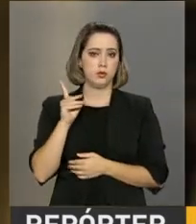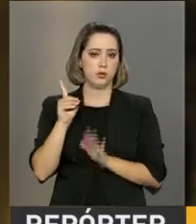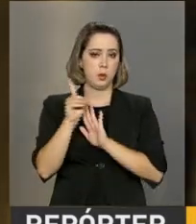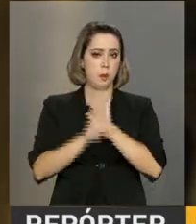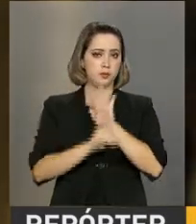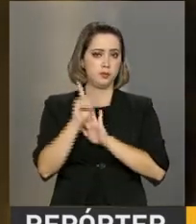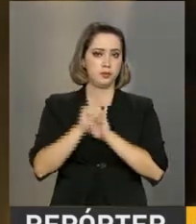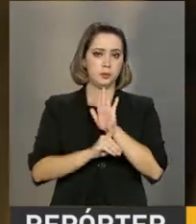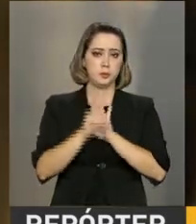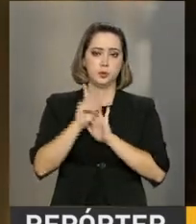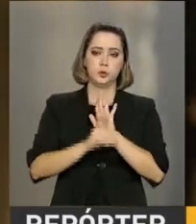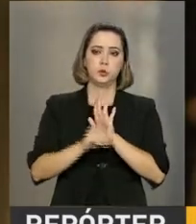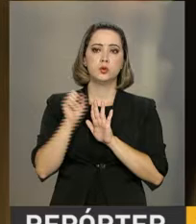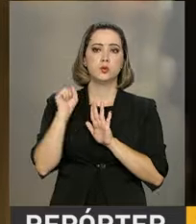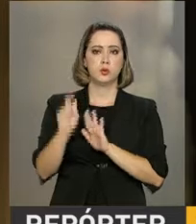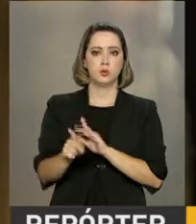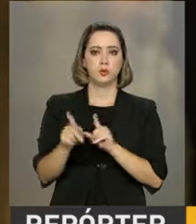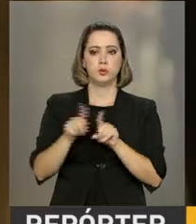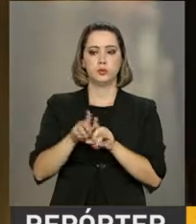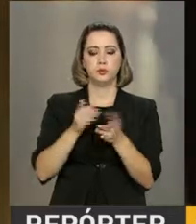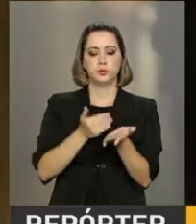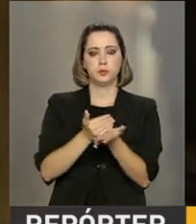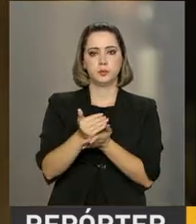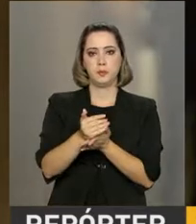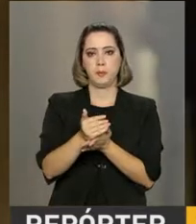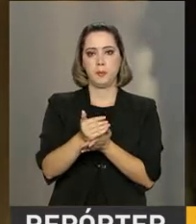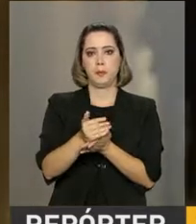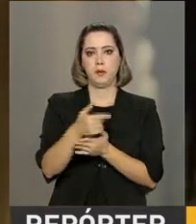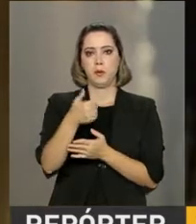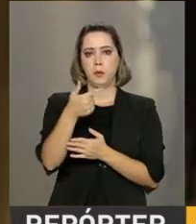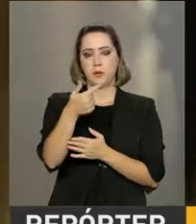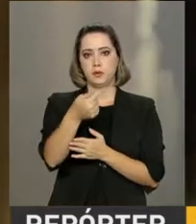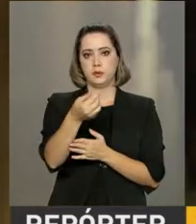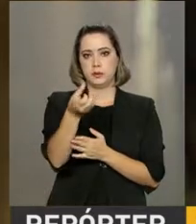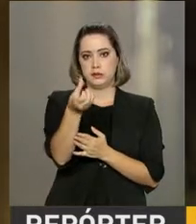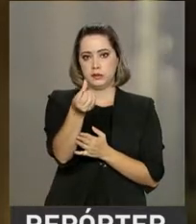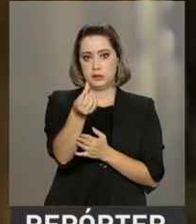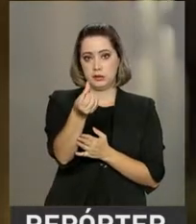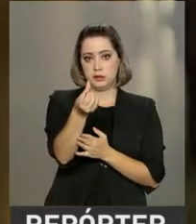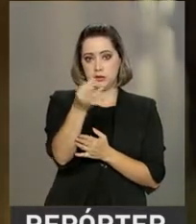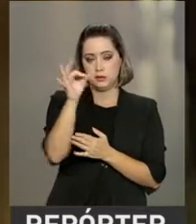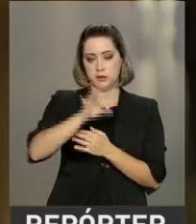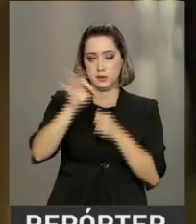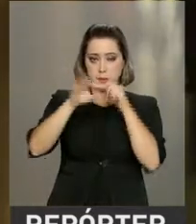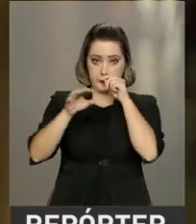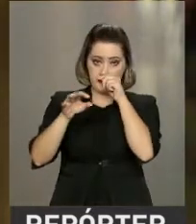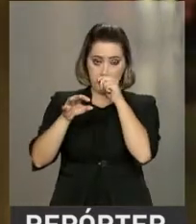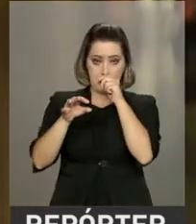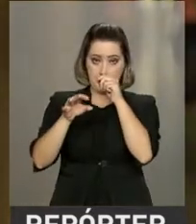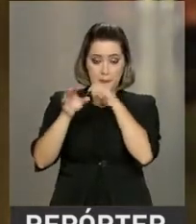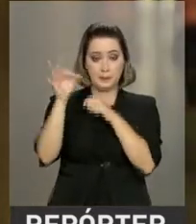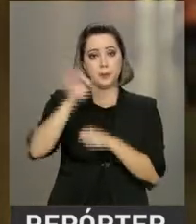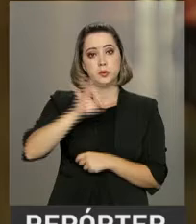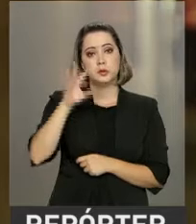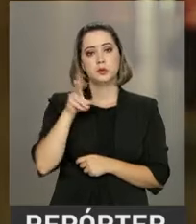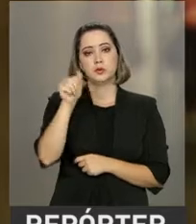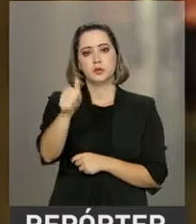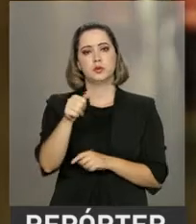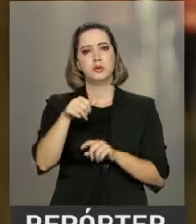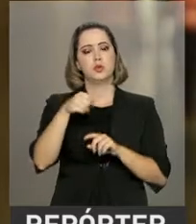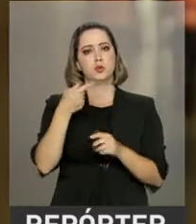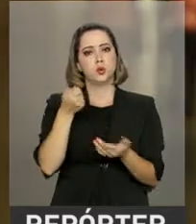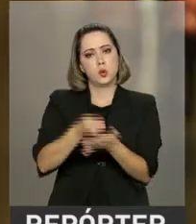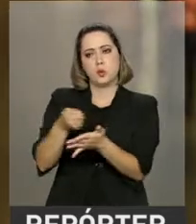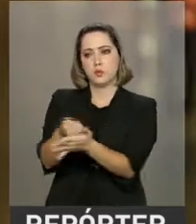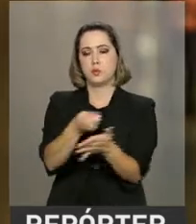voluntária e aí sim ele começaria com 76 por cento dessa média que há são 25 anos mais os 51